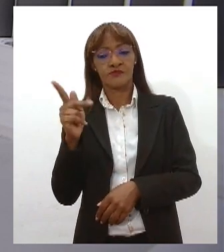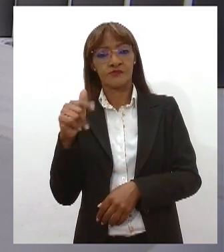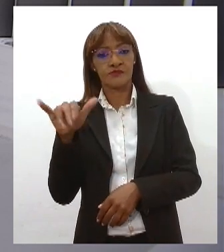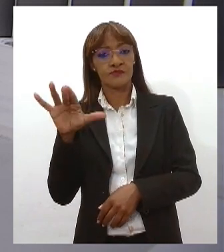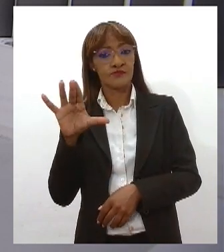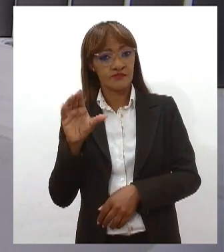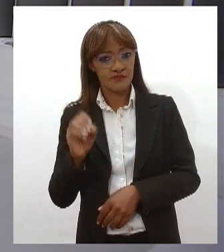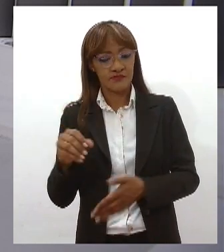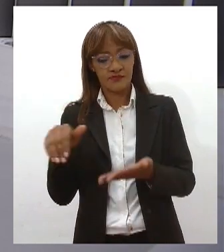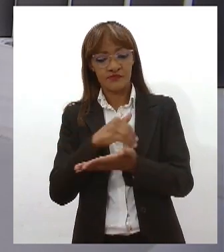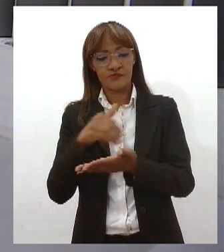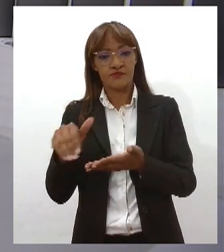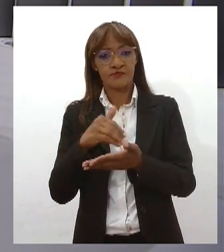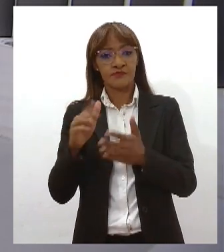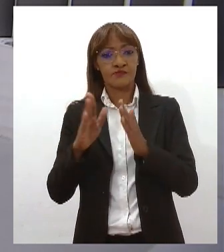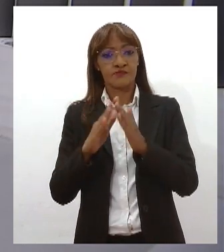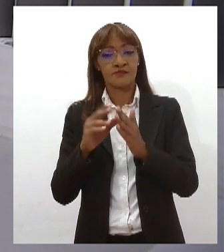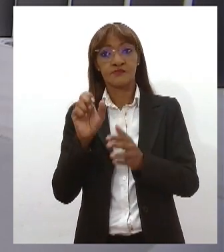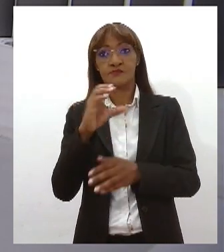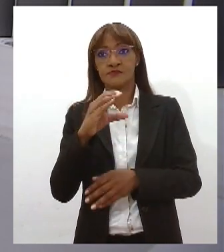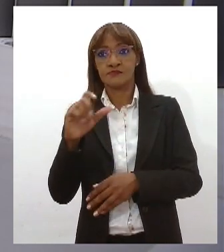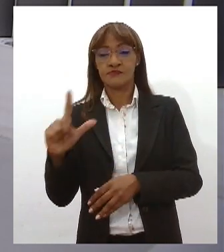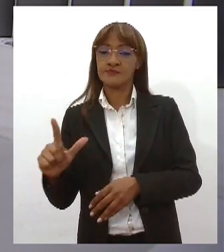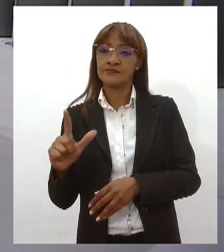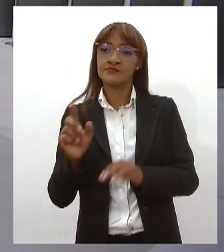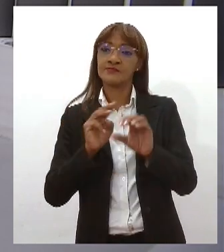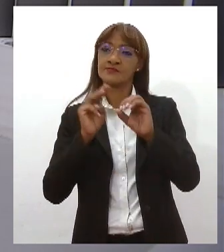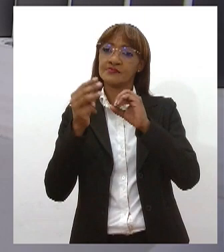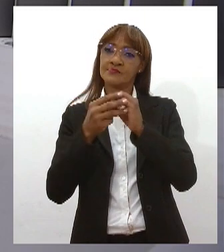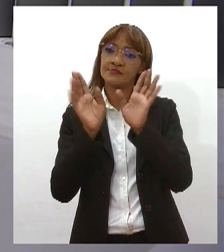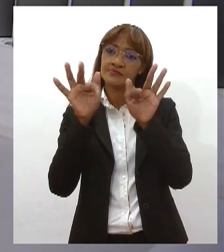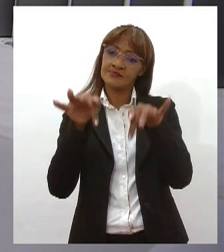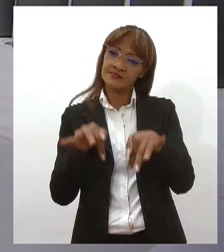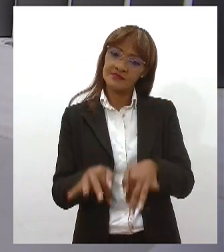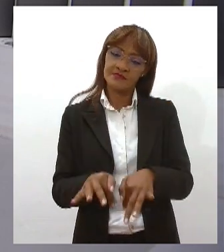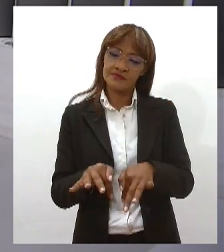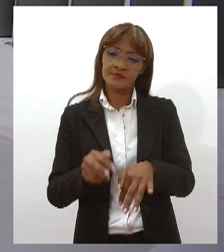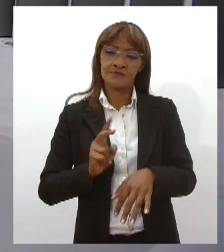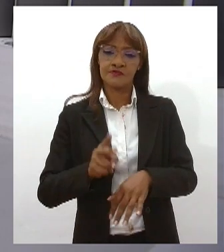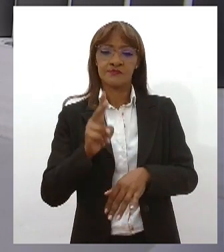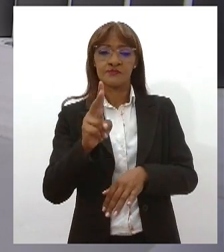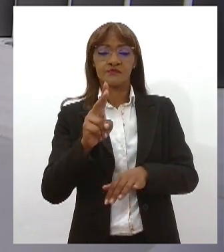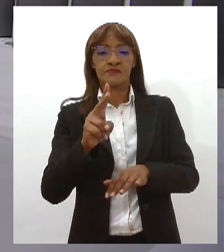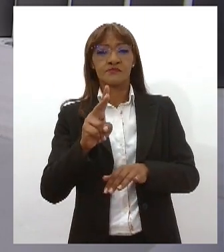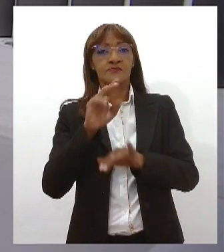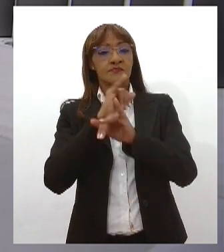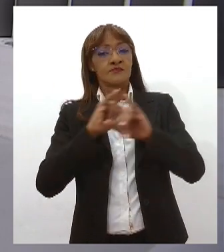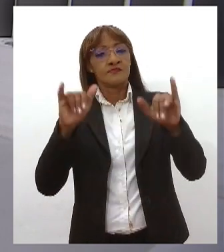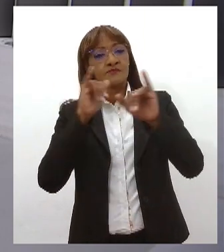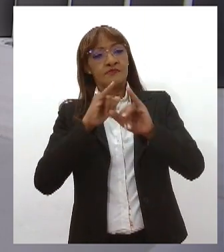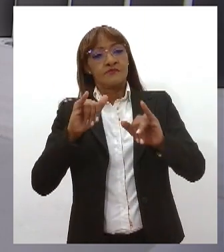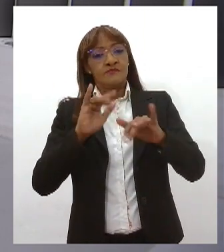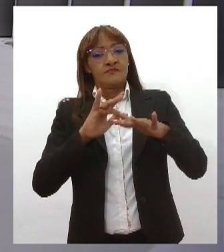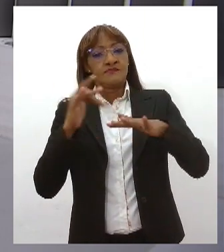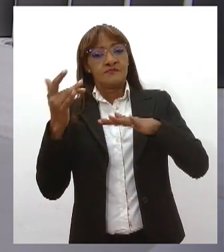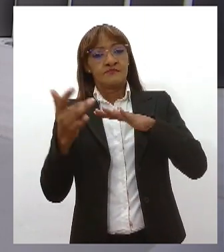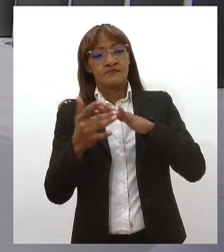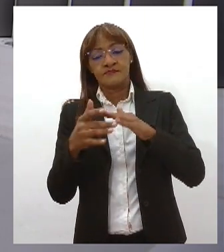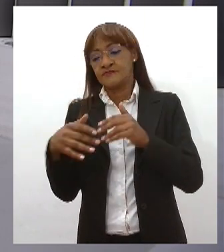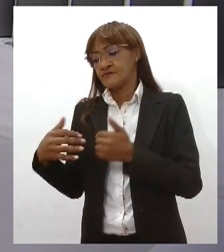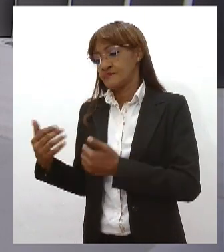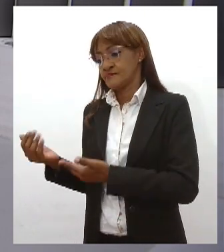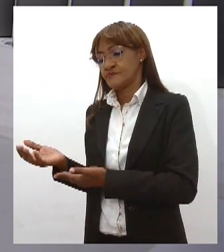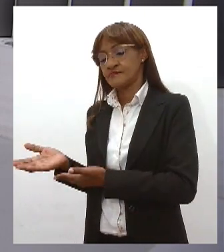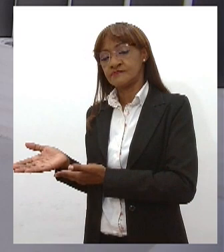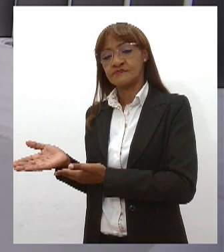da Casa Civil. O Jornal da Lese fica por aqui. Acompanhe outras notícias em nossas redes sociais, no Face e no Instagram,